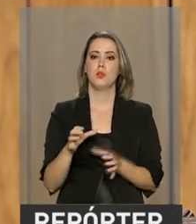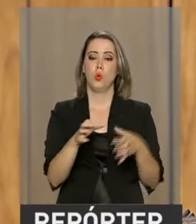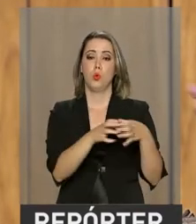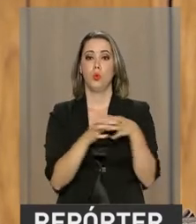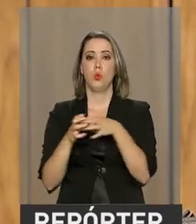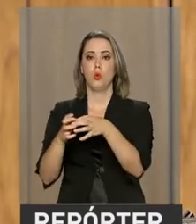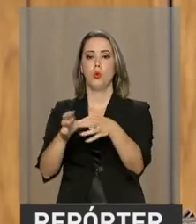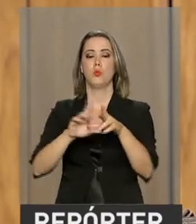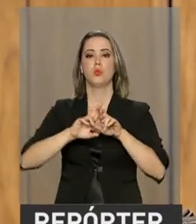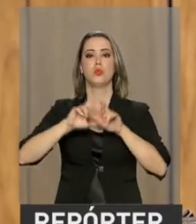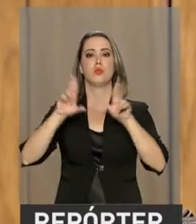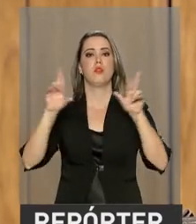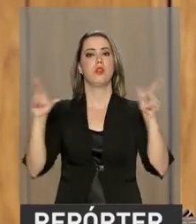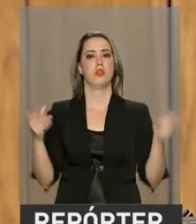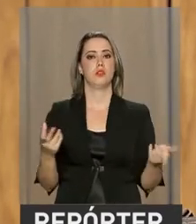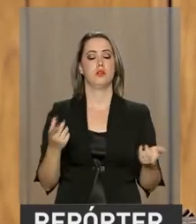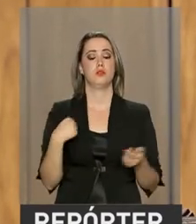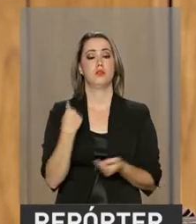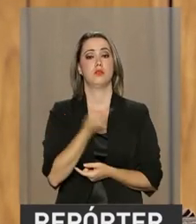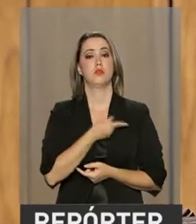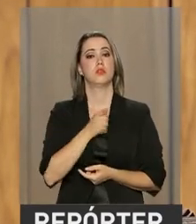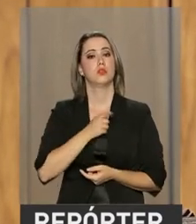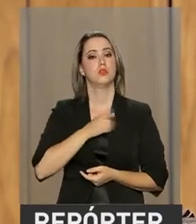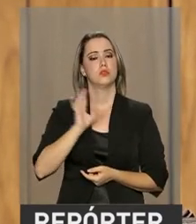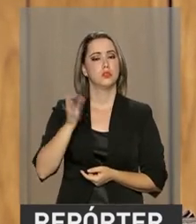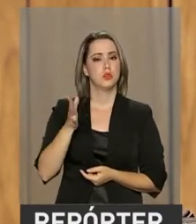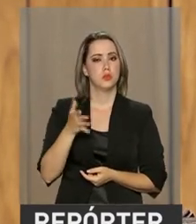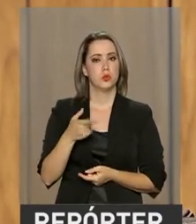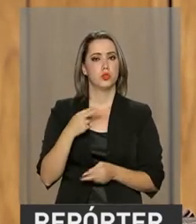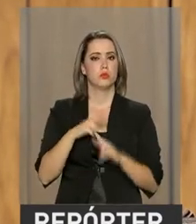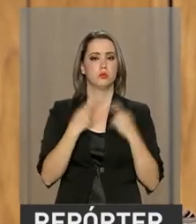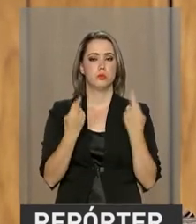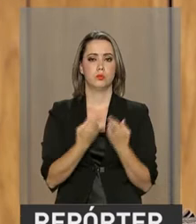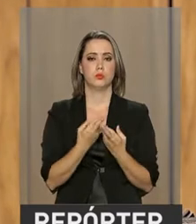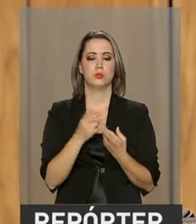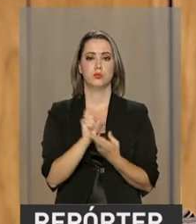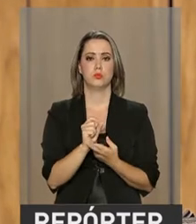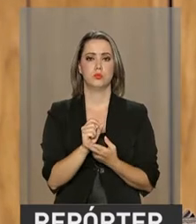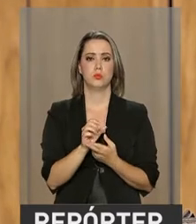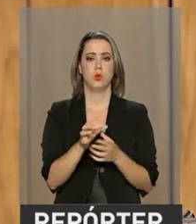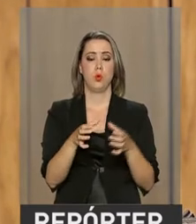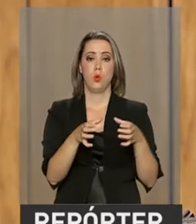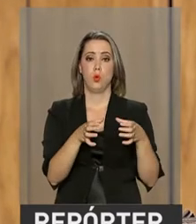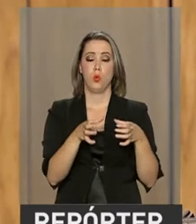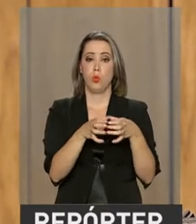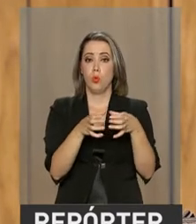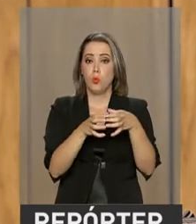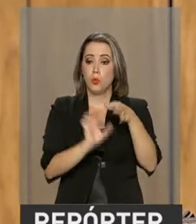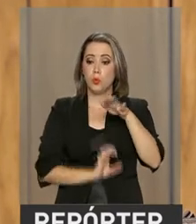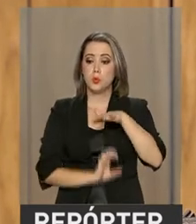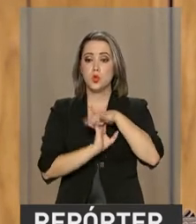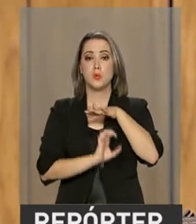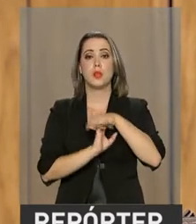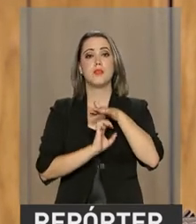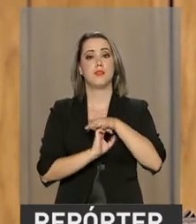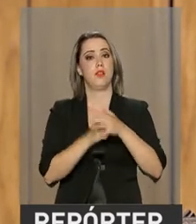pouco tivemos reunião com os espanhóis